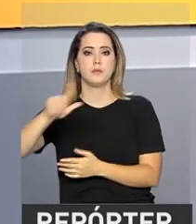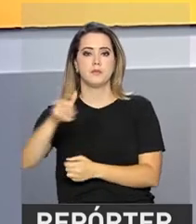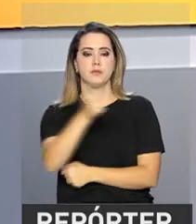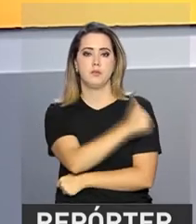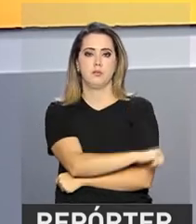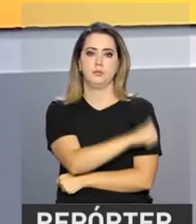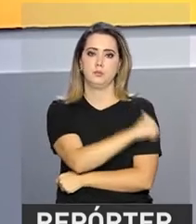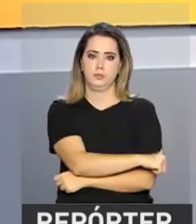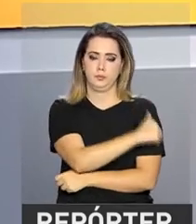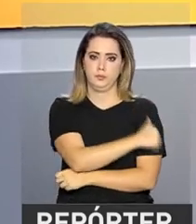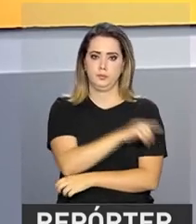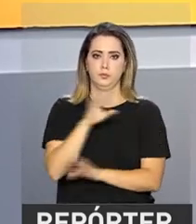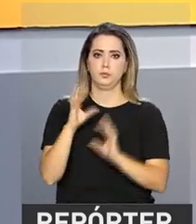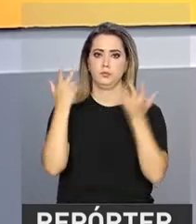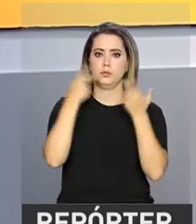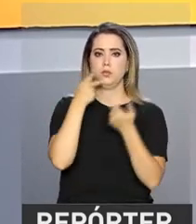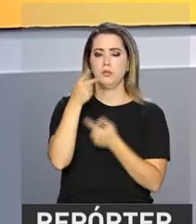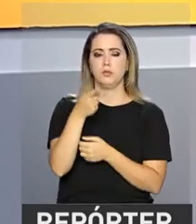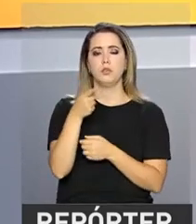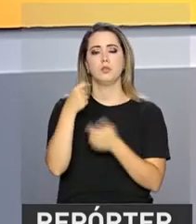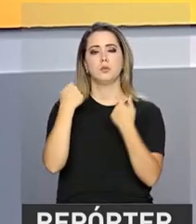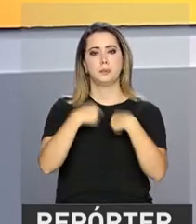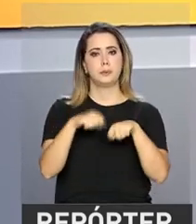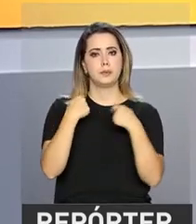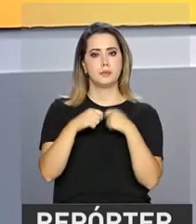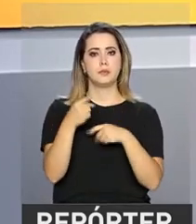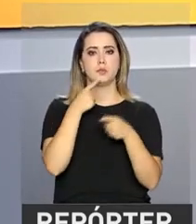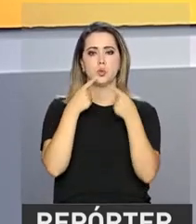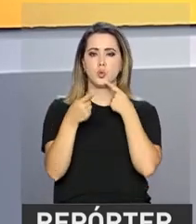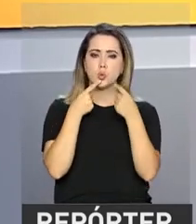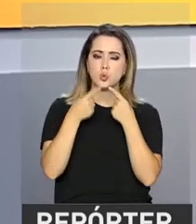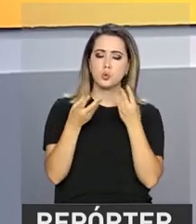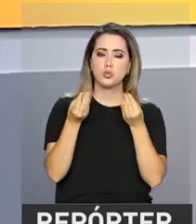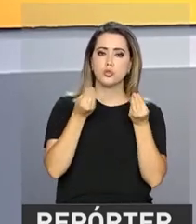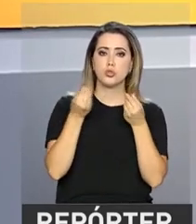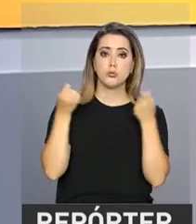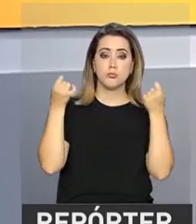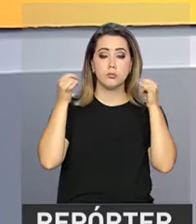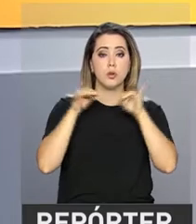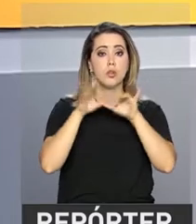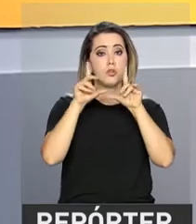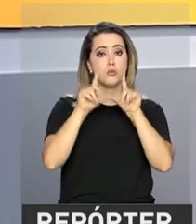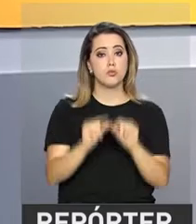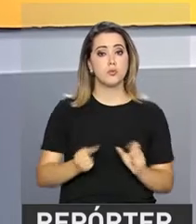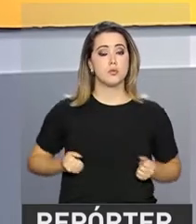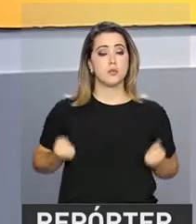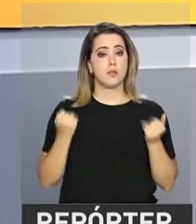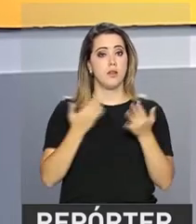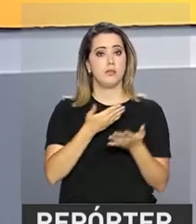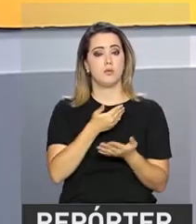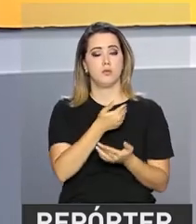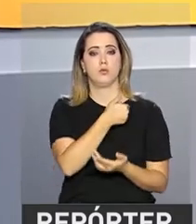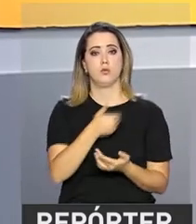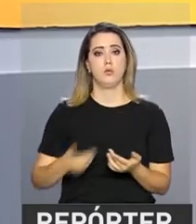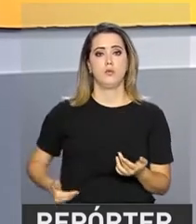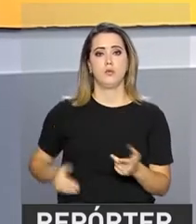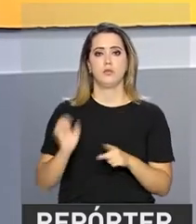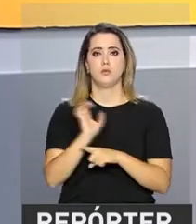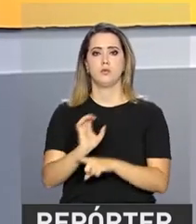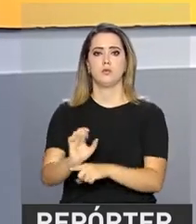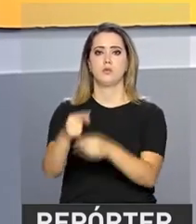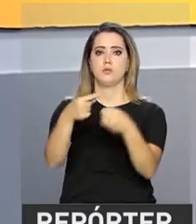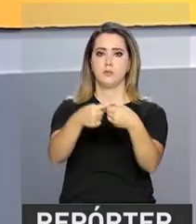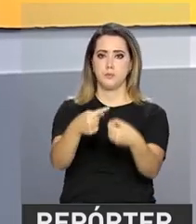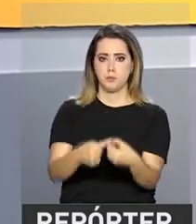no evento maia lembrou da necessidade de discutir medidas claras de redução de gastos dos municípios estados e união